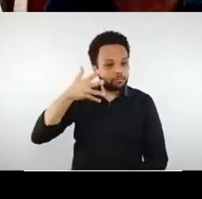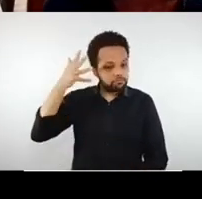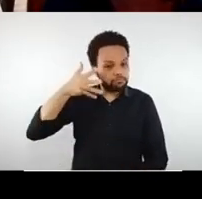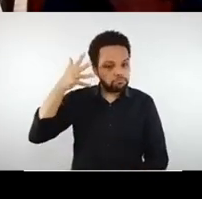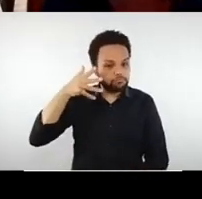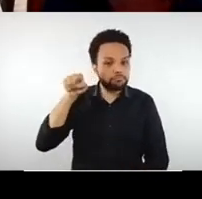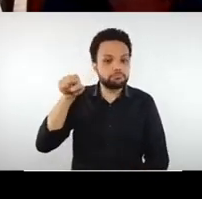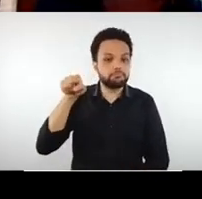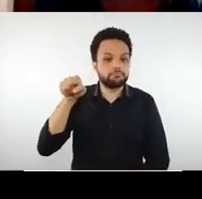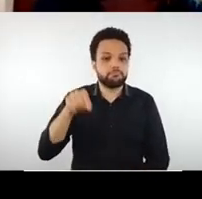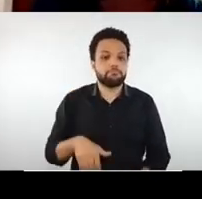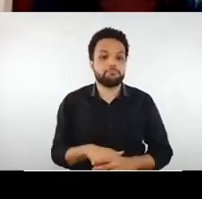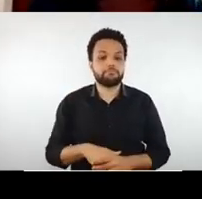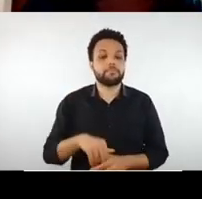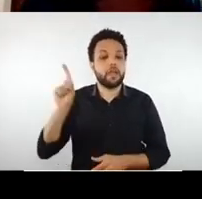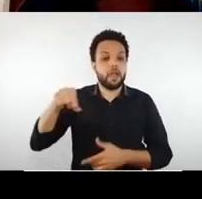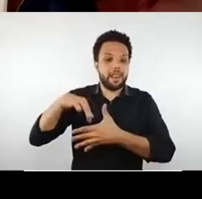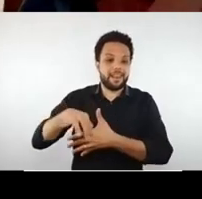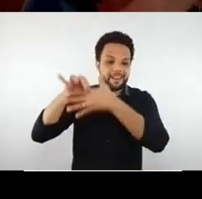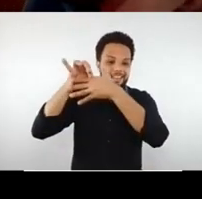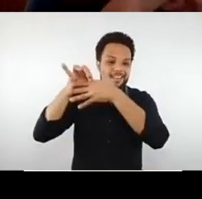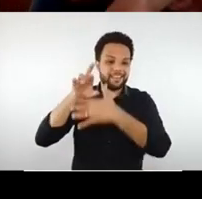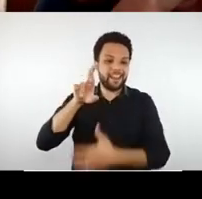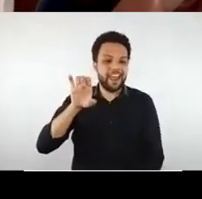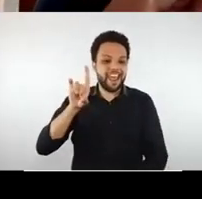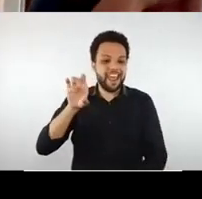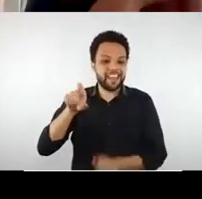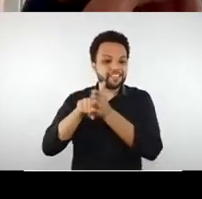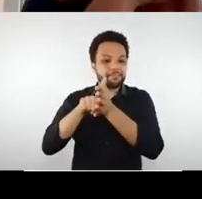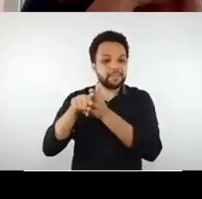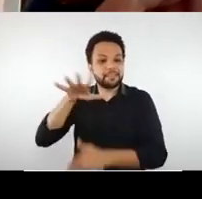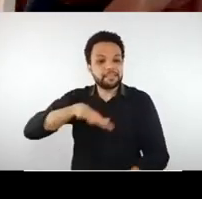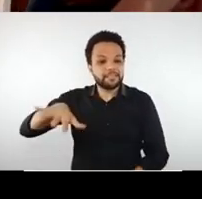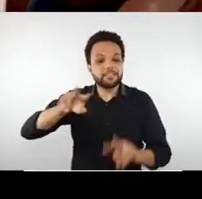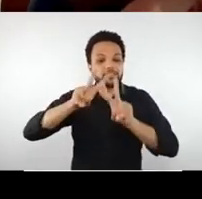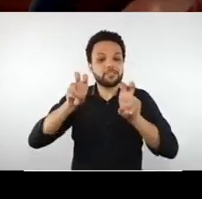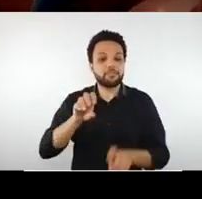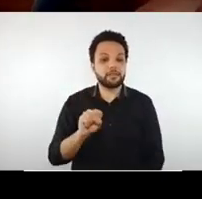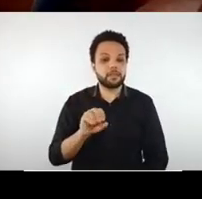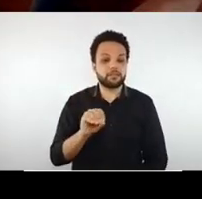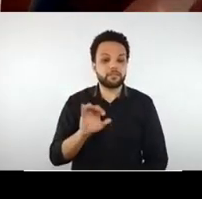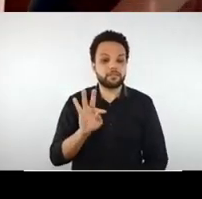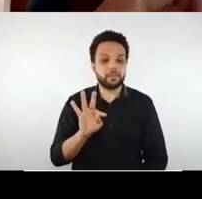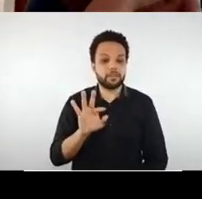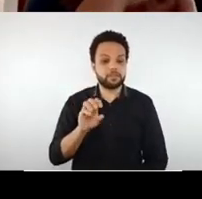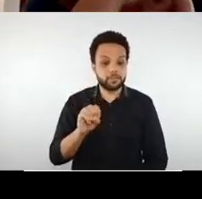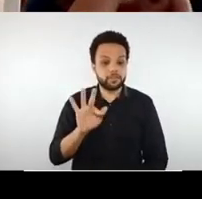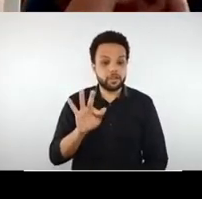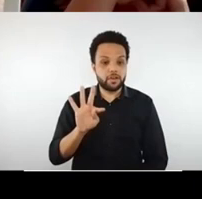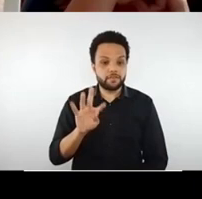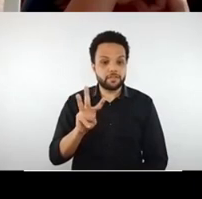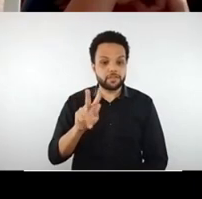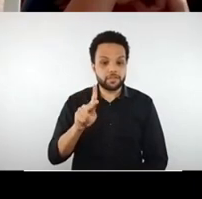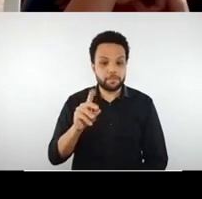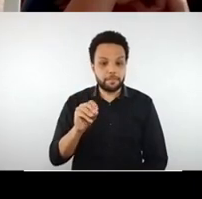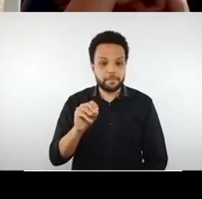ela é líder, né, de uma rede de pesquisa sobre soft power e cinema, uma pesquisa